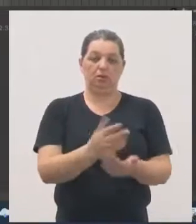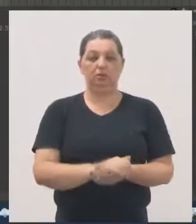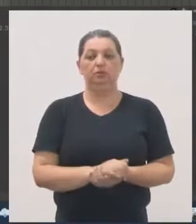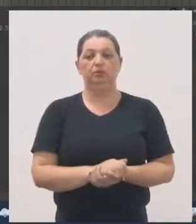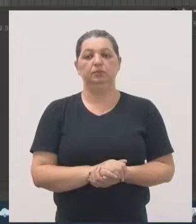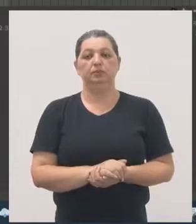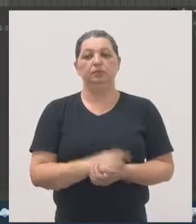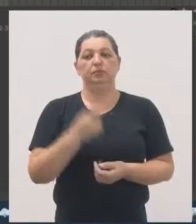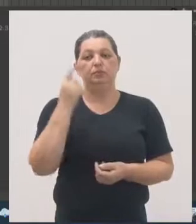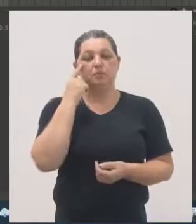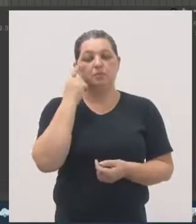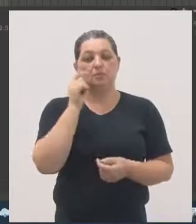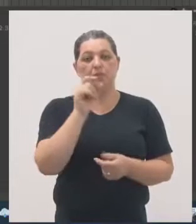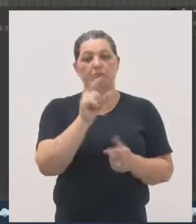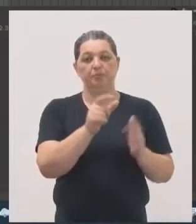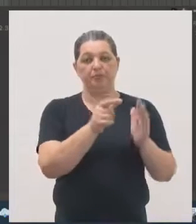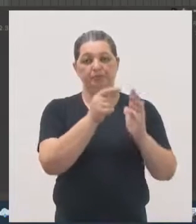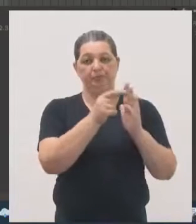vem aqui,